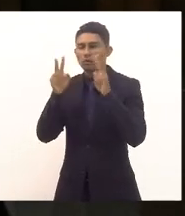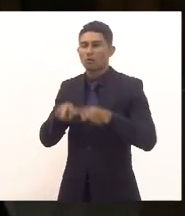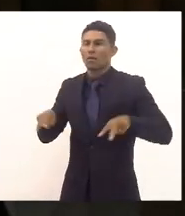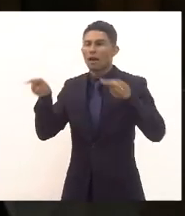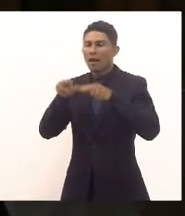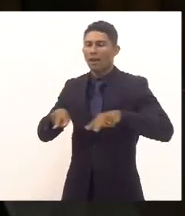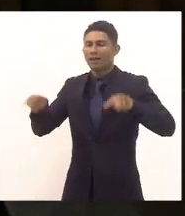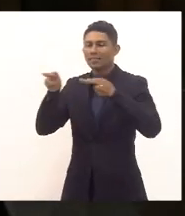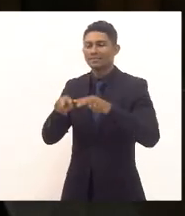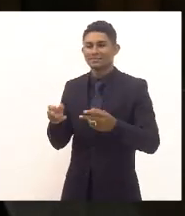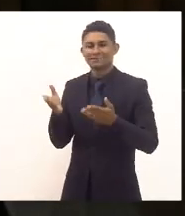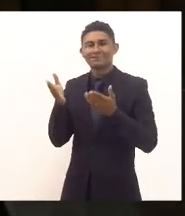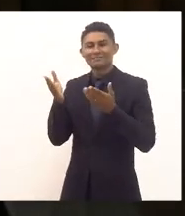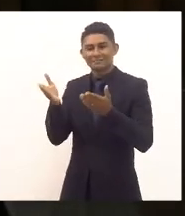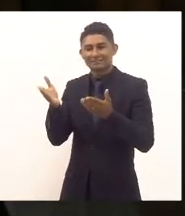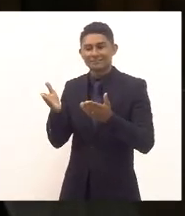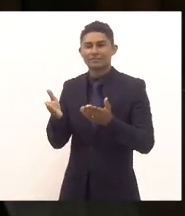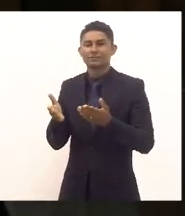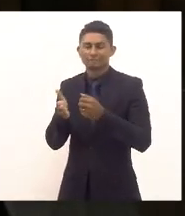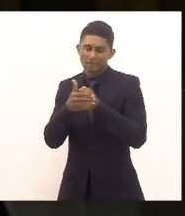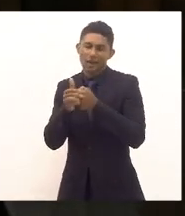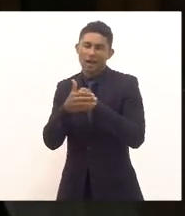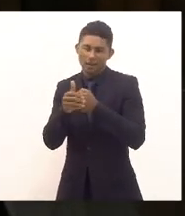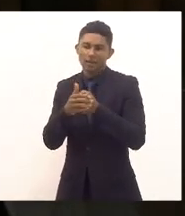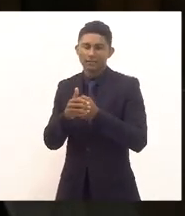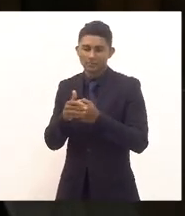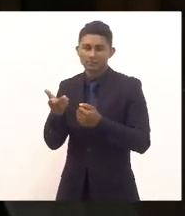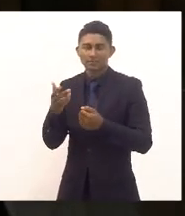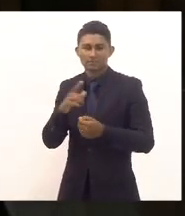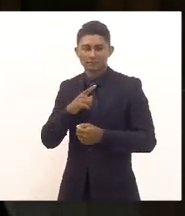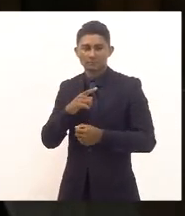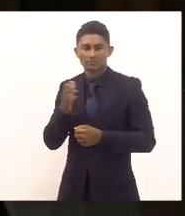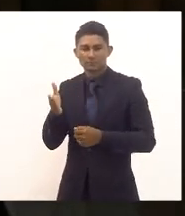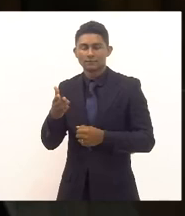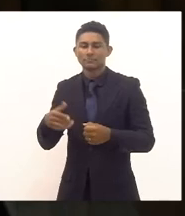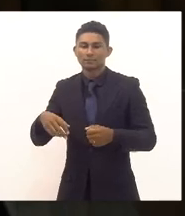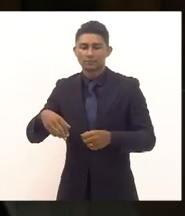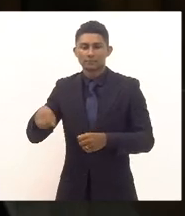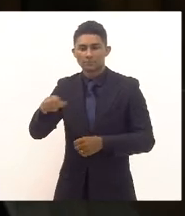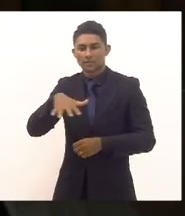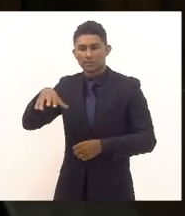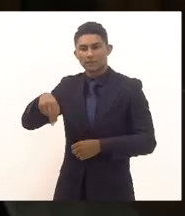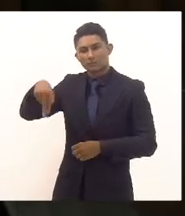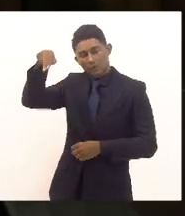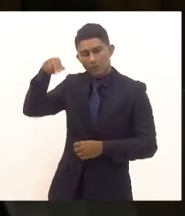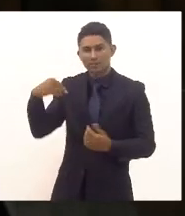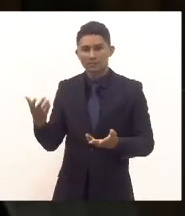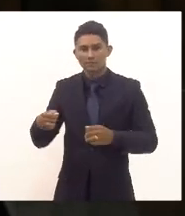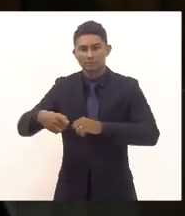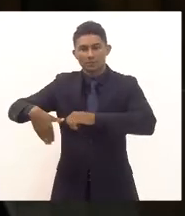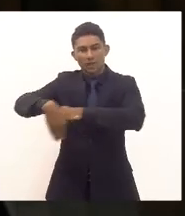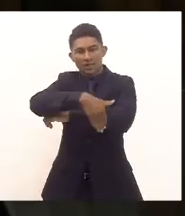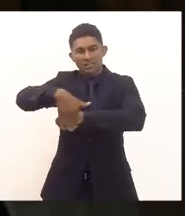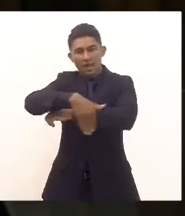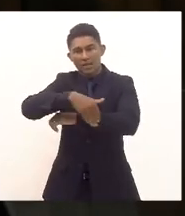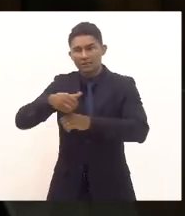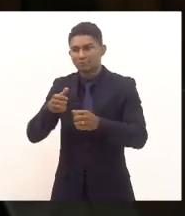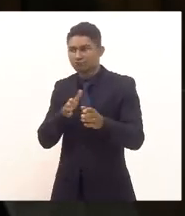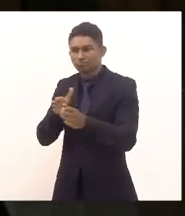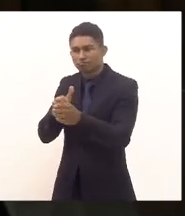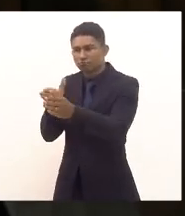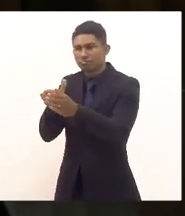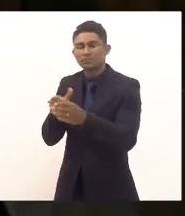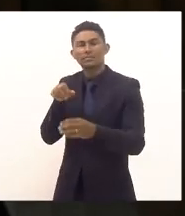e e ficar isso que o interior do Estado do Rio de Janeiro sobretudo no Noroeste Fluminense as estradas vicinais estão